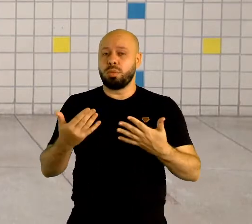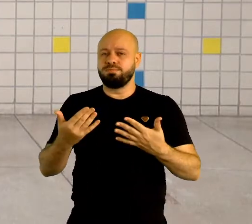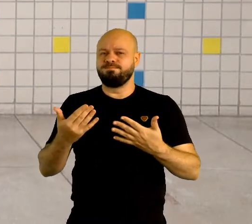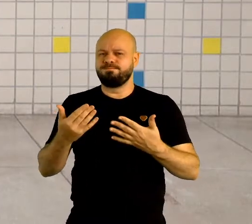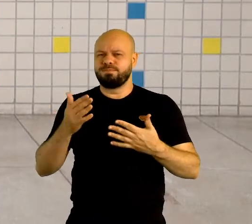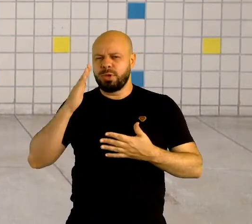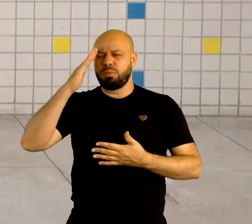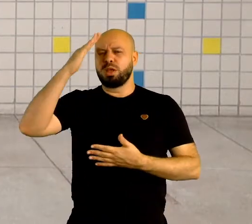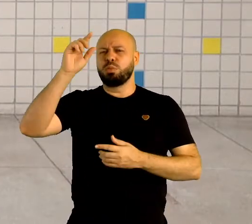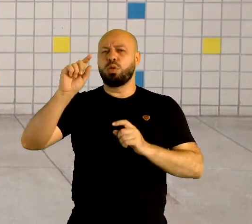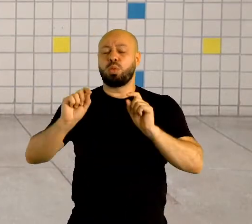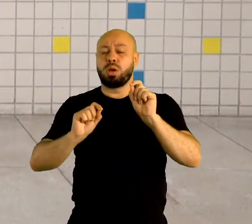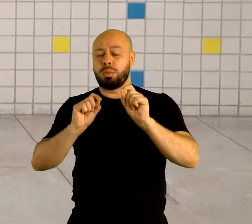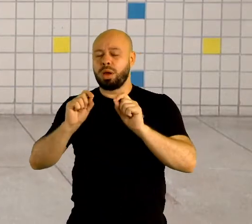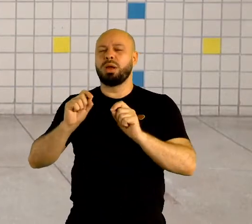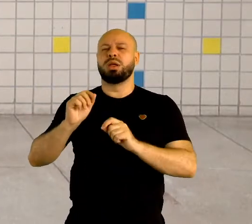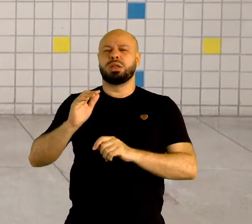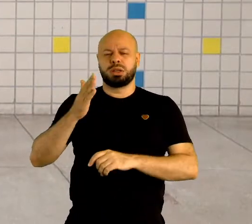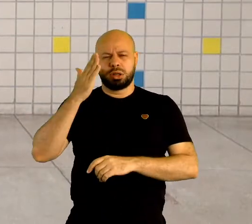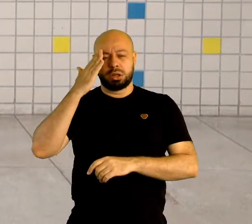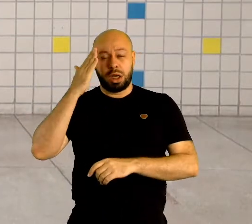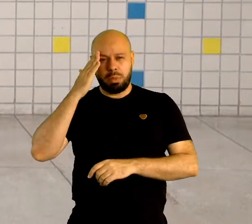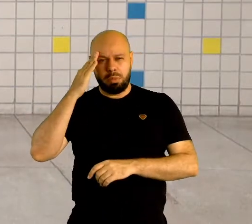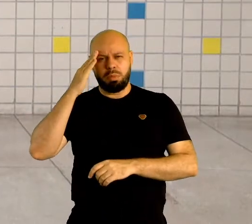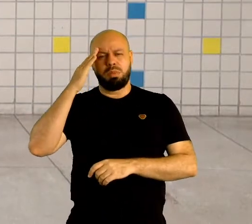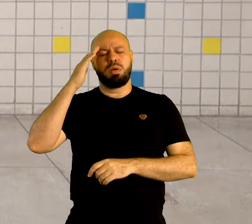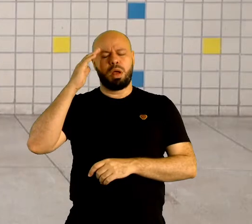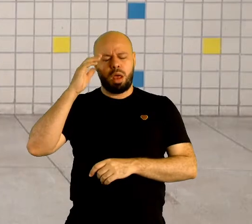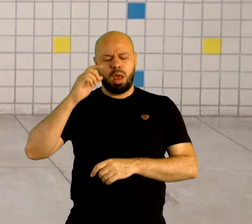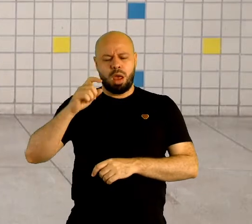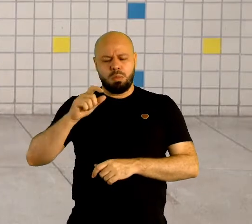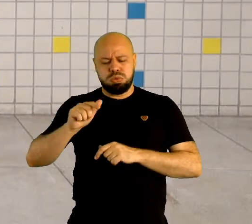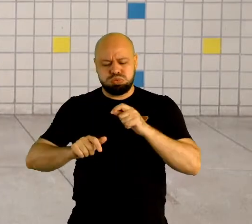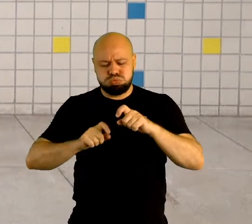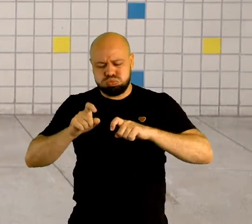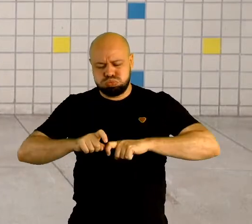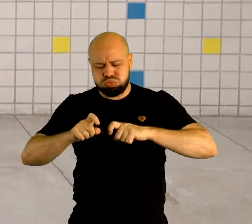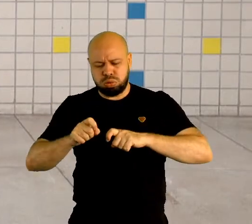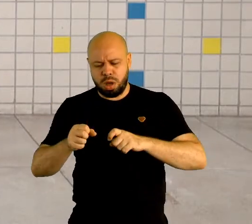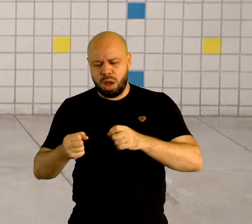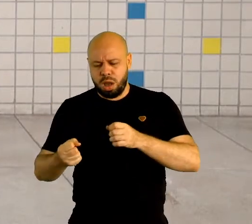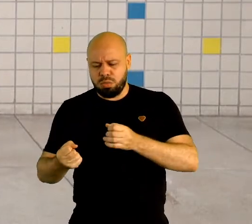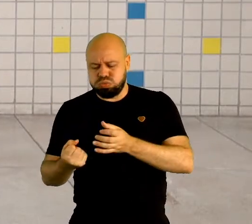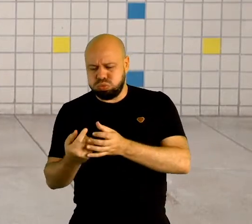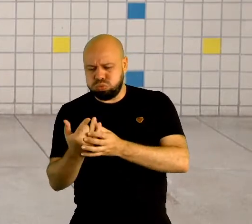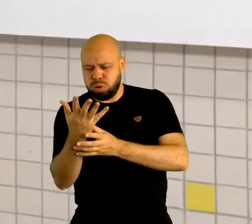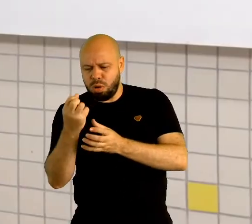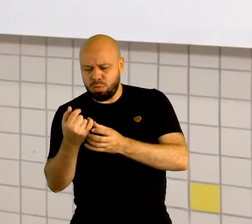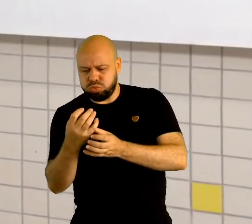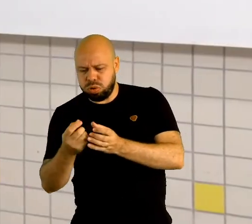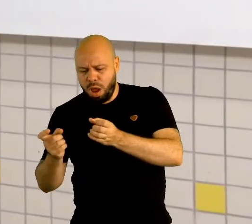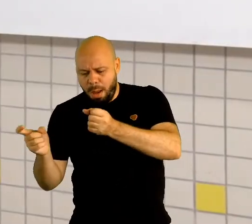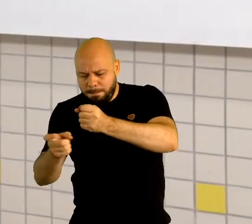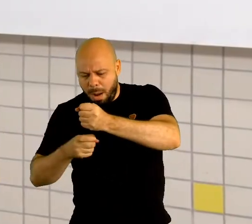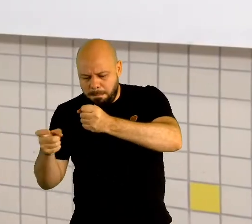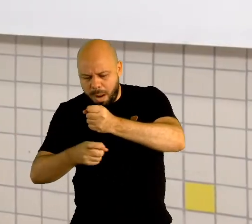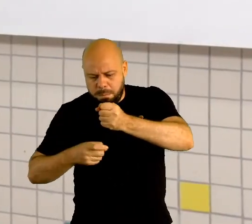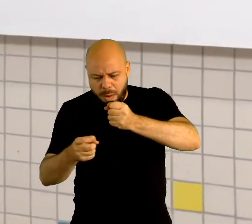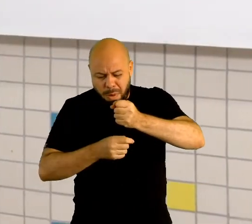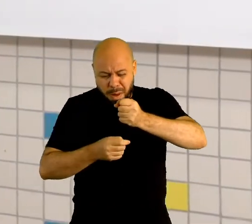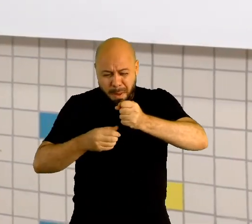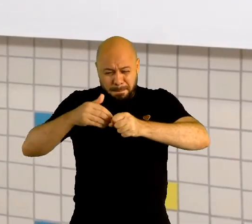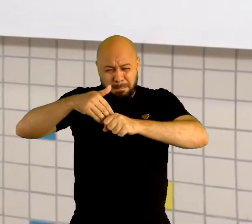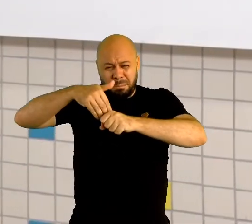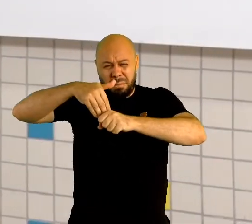principal é o aumento da produtividade, porque a população do mundo aumentou, né? As nossas